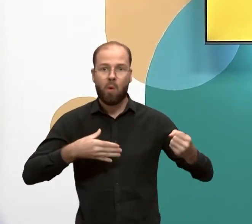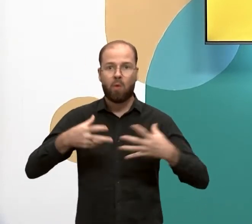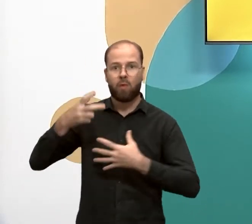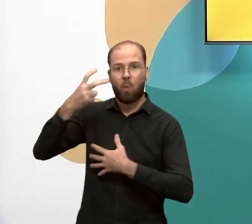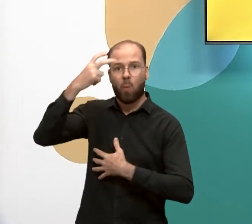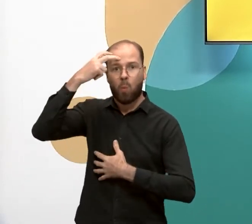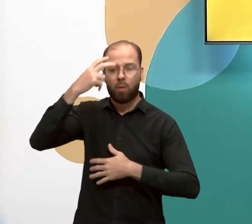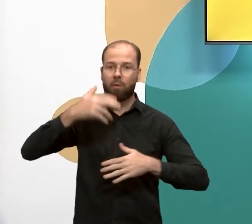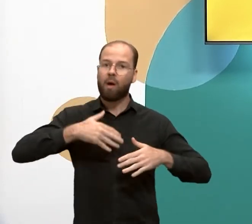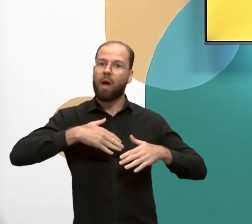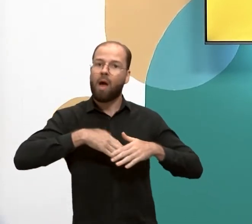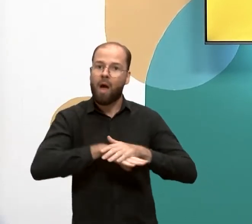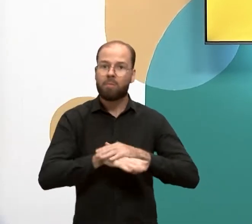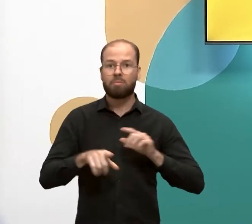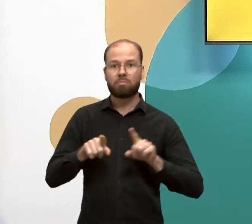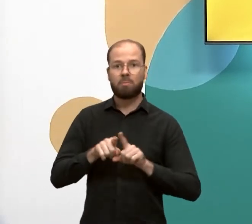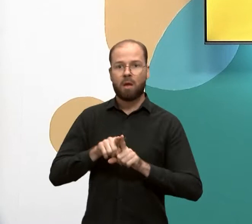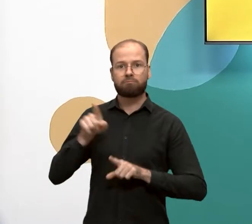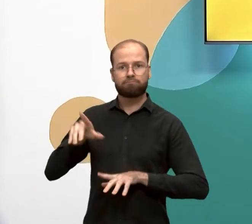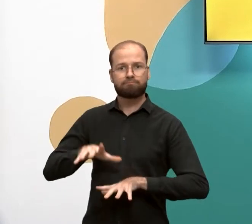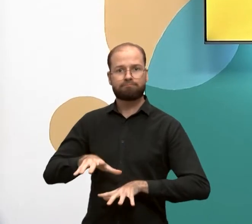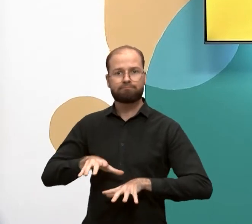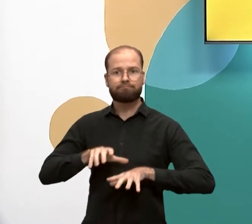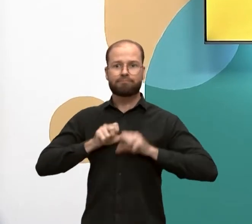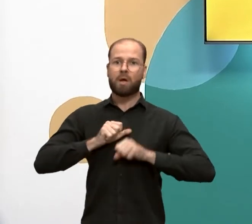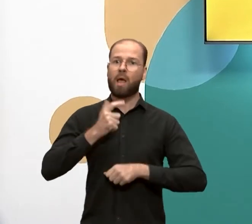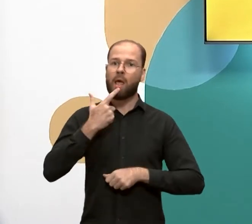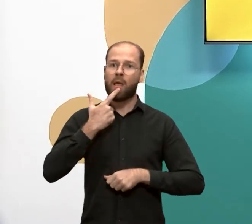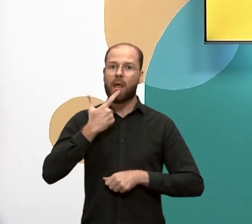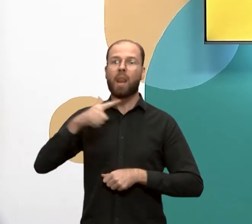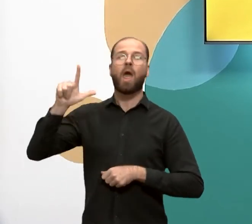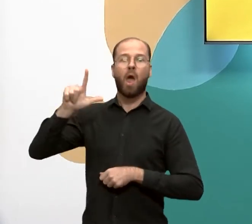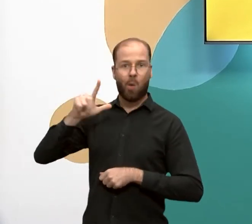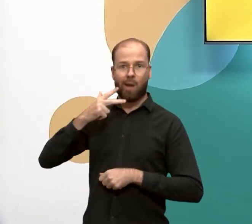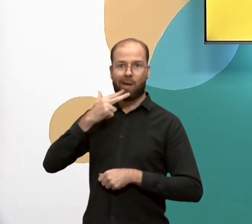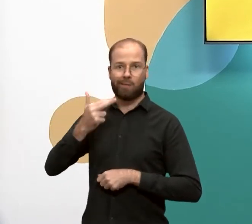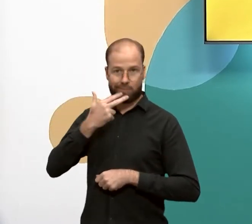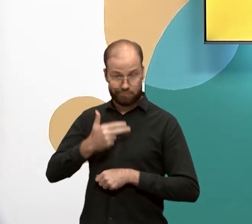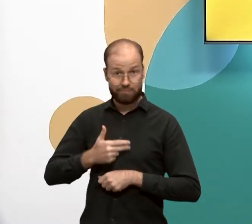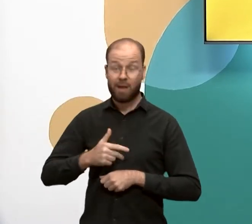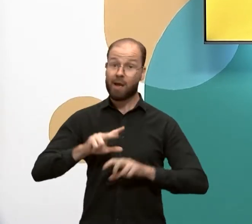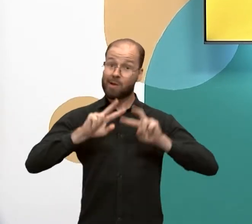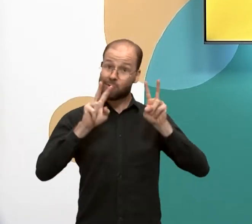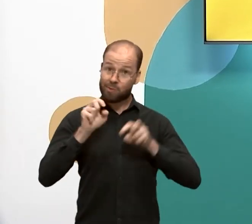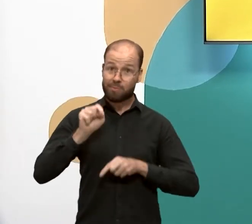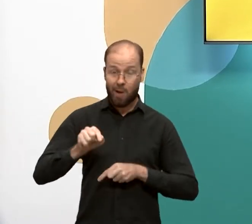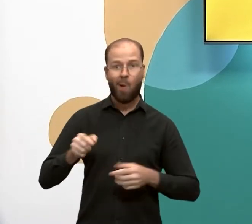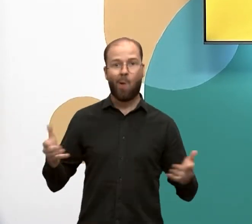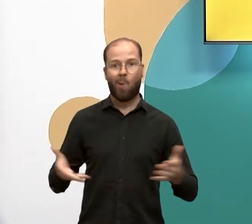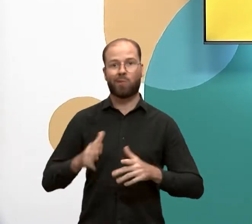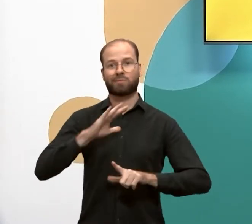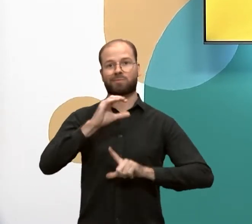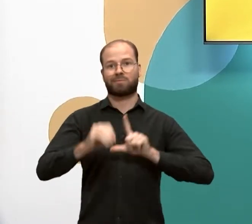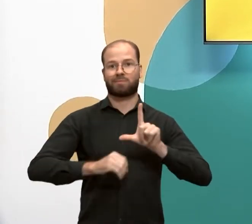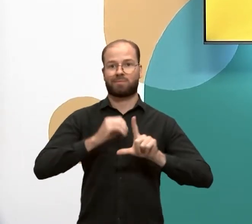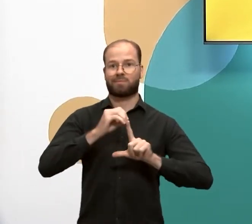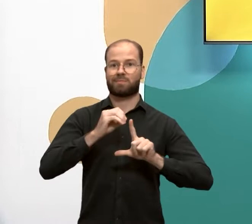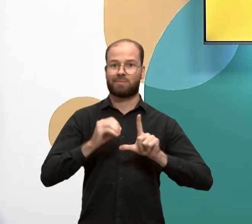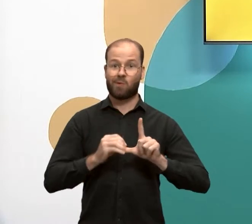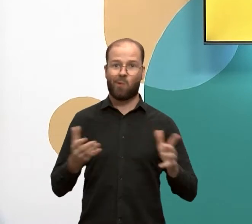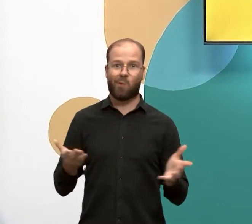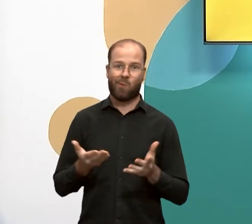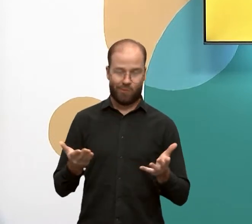se aprimorar em uma língua estrangeira? É sobre isso que o Mundo UFG de hoje vai falar. Nós vamos conversar